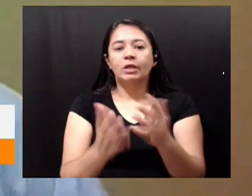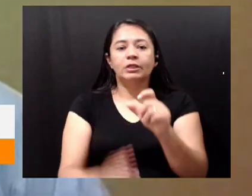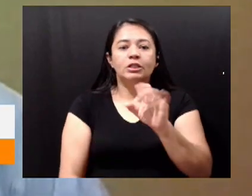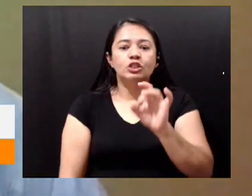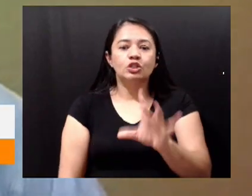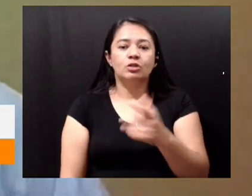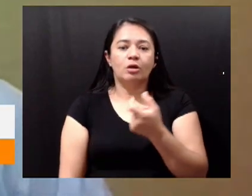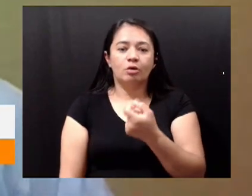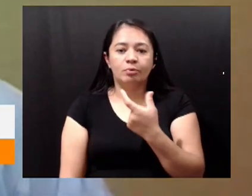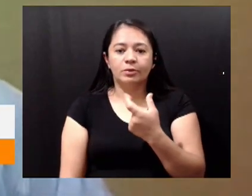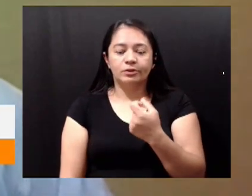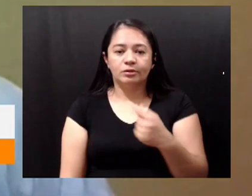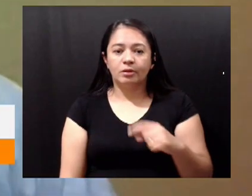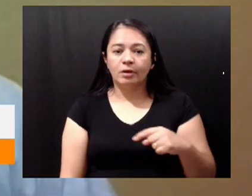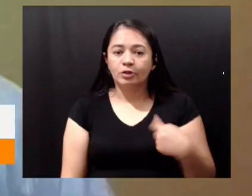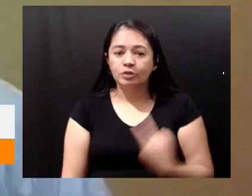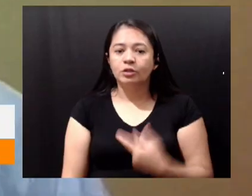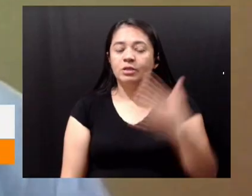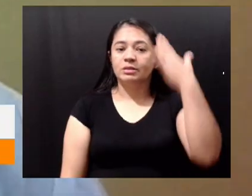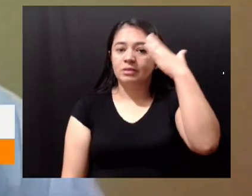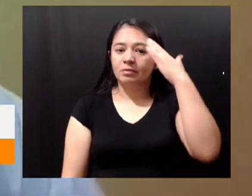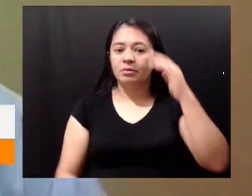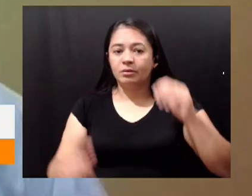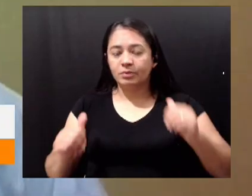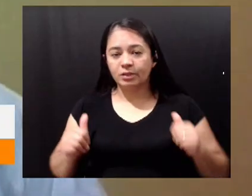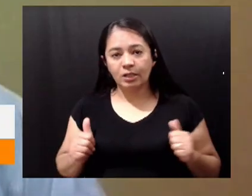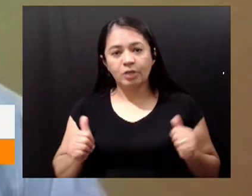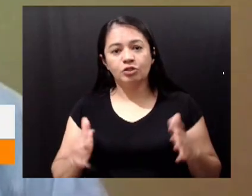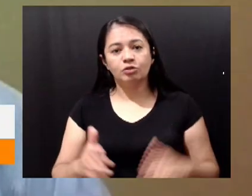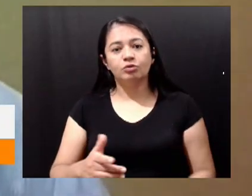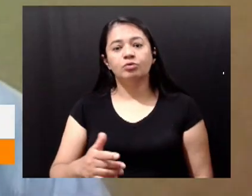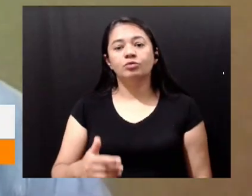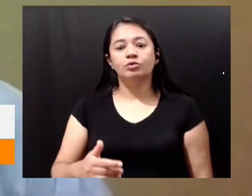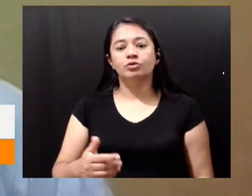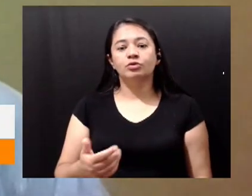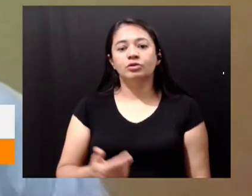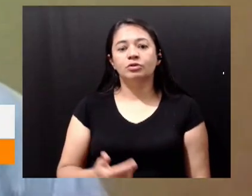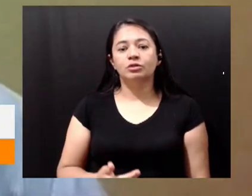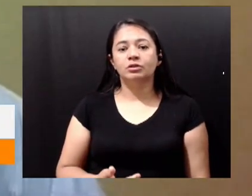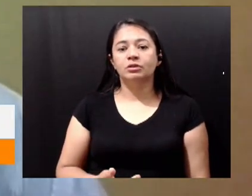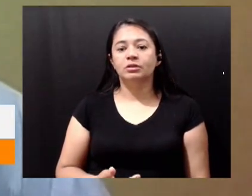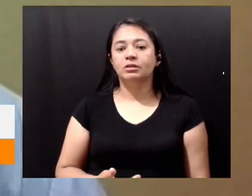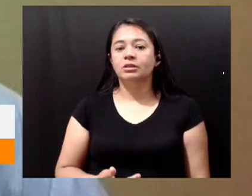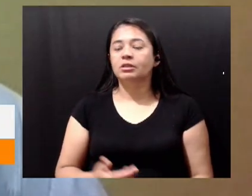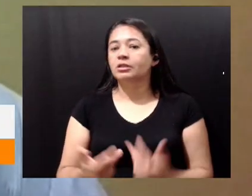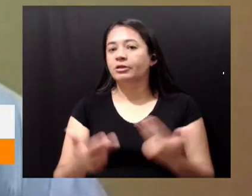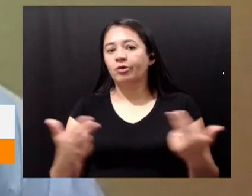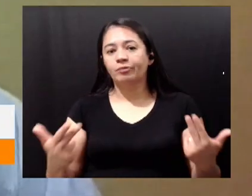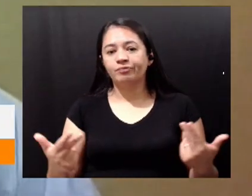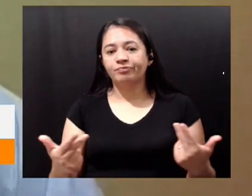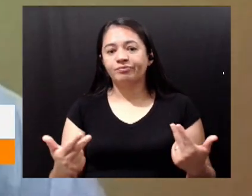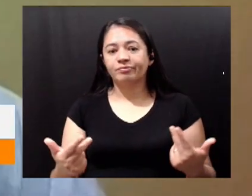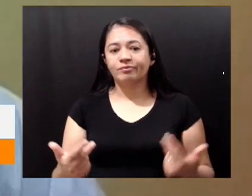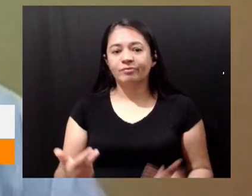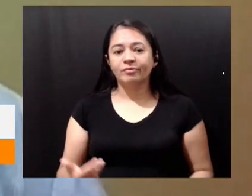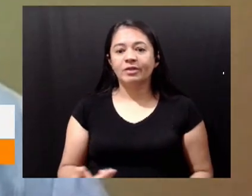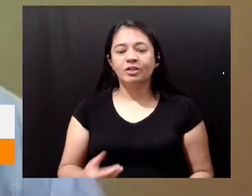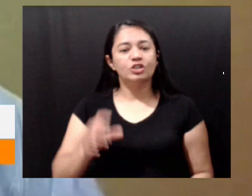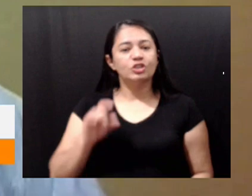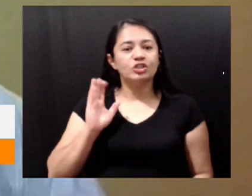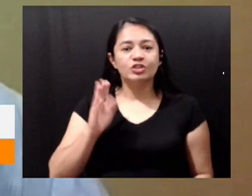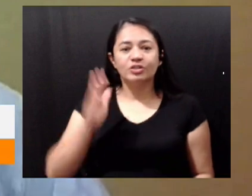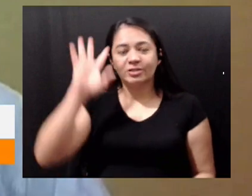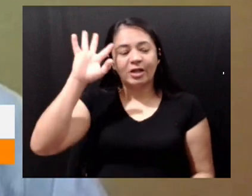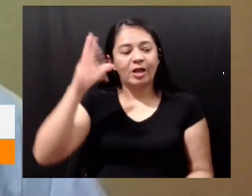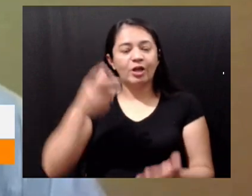que há medidas não farmacológicas que, em muitos dos casos, elas serão suficientes, né? E muitas